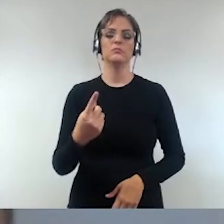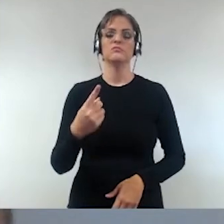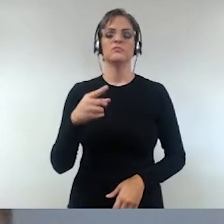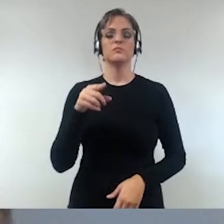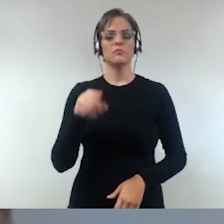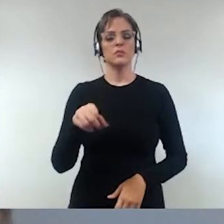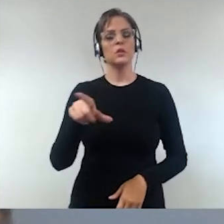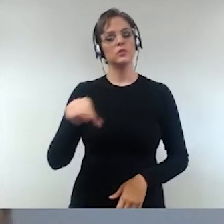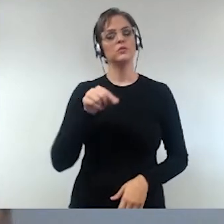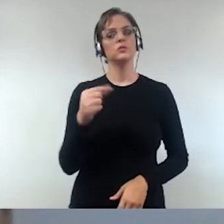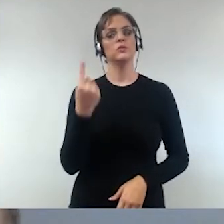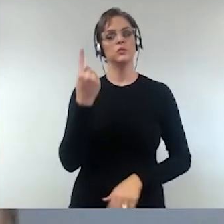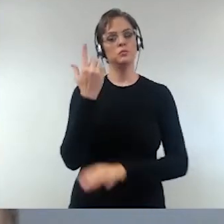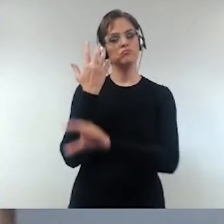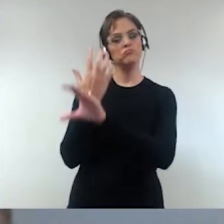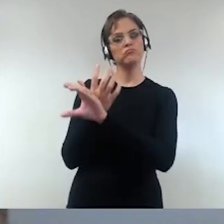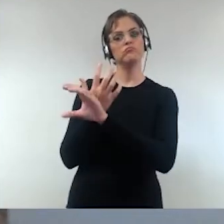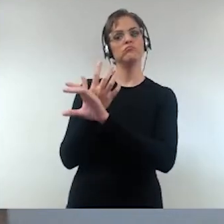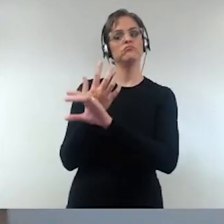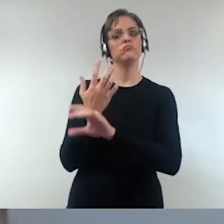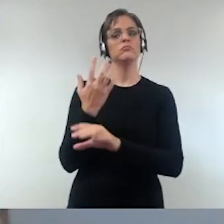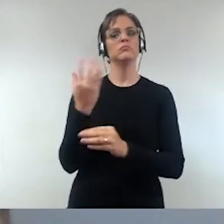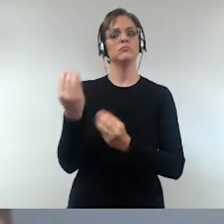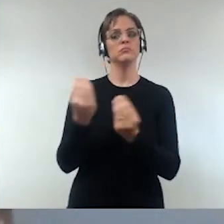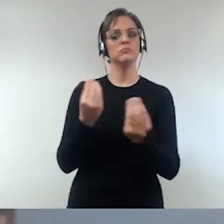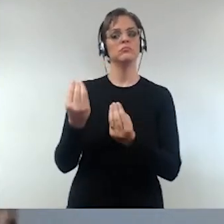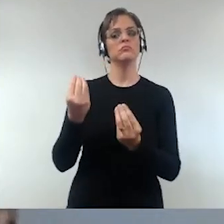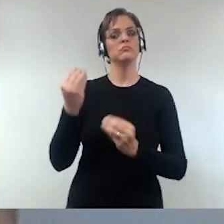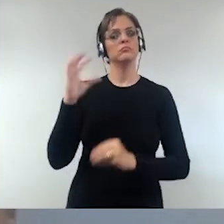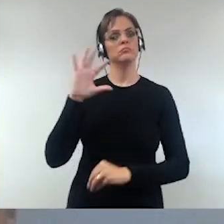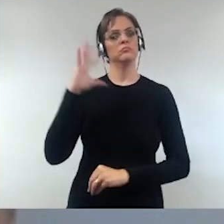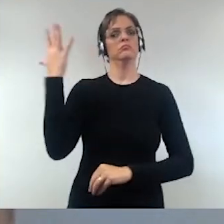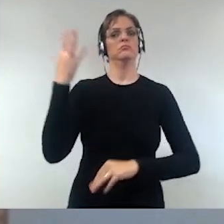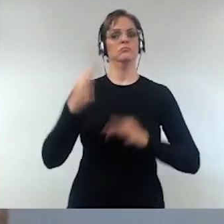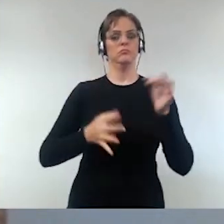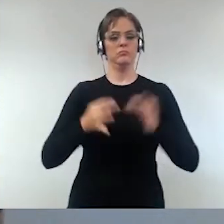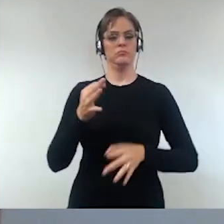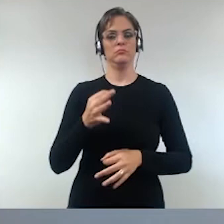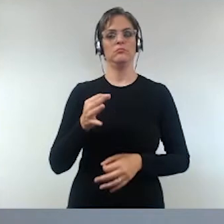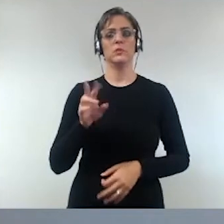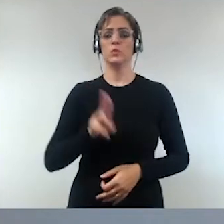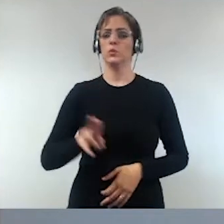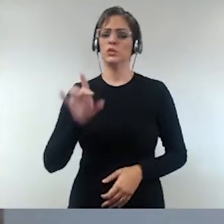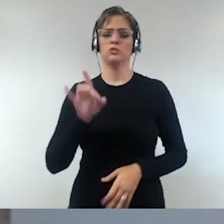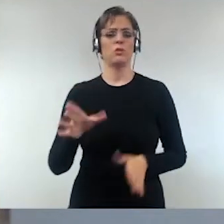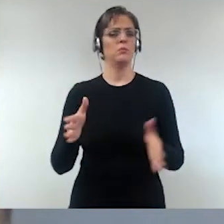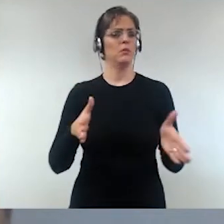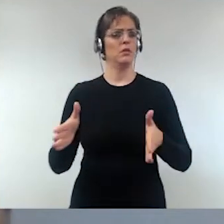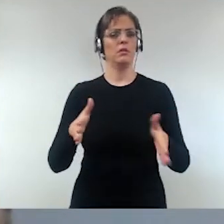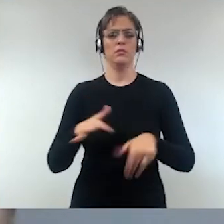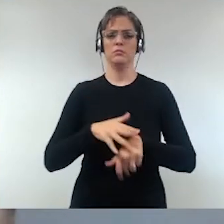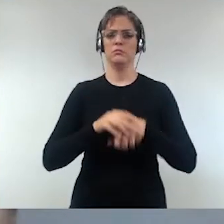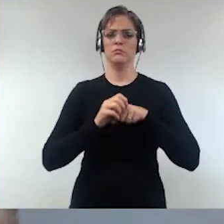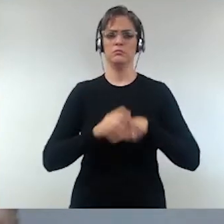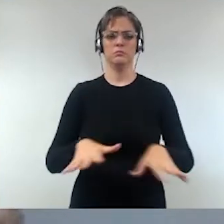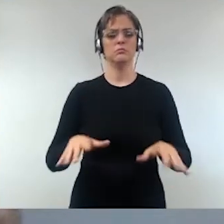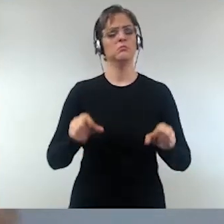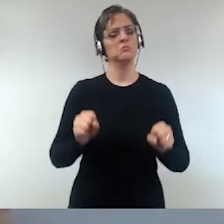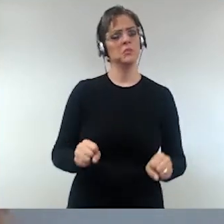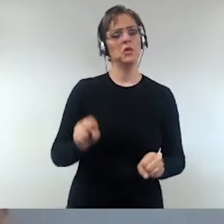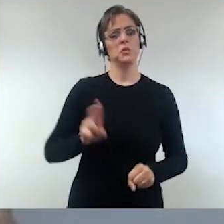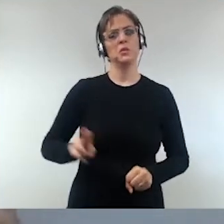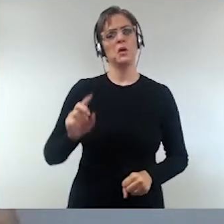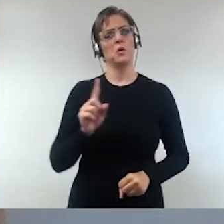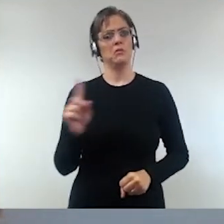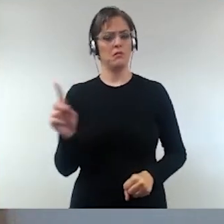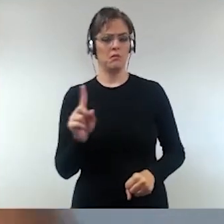audiências e sessões de julgamento nos órgãos do judiciário. Ela é válida só para o período da pandemia e seu uso é facultativo. Ainda